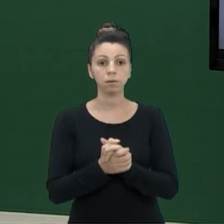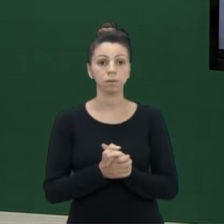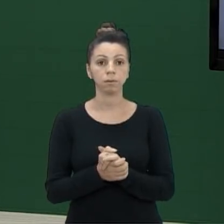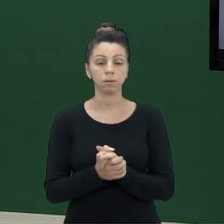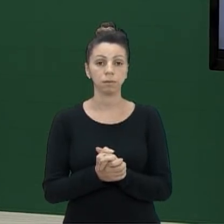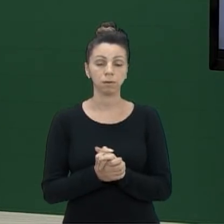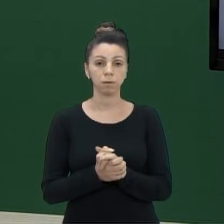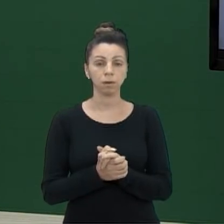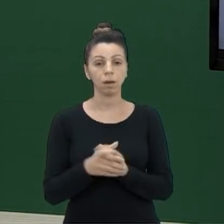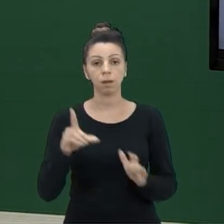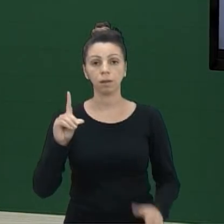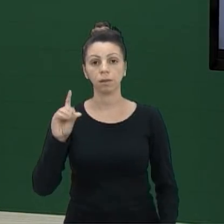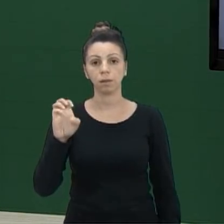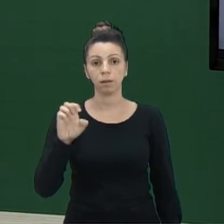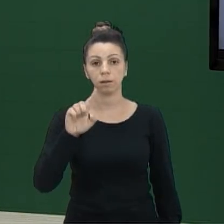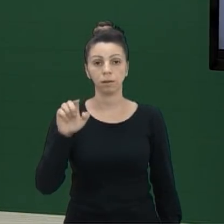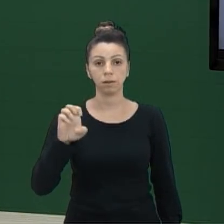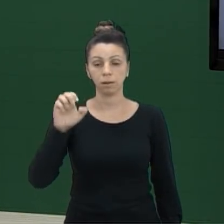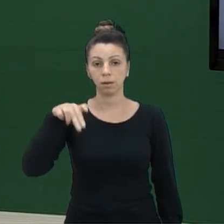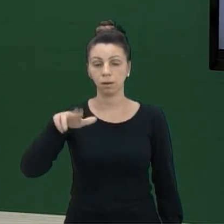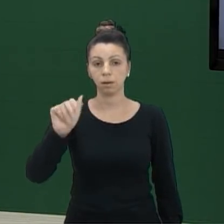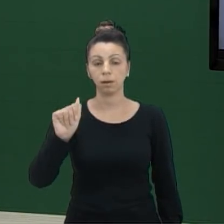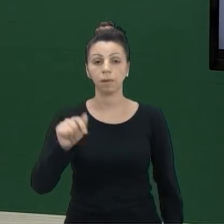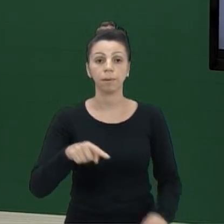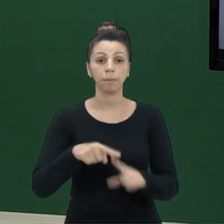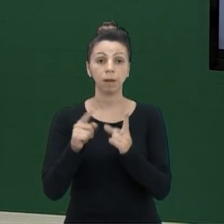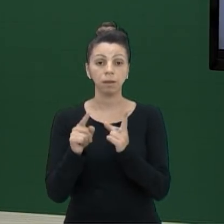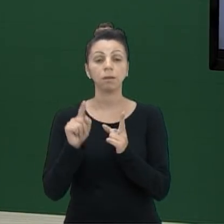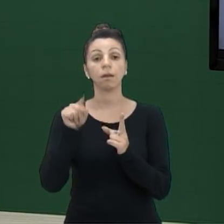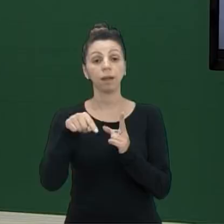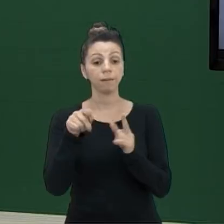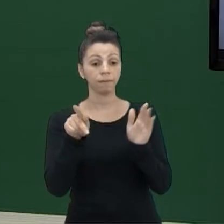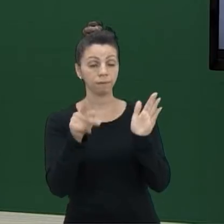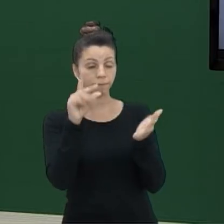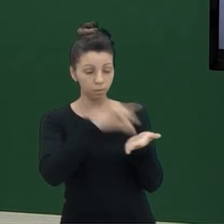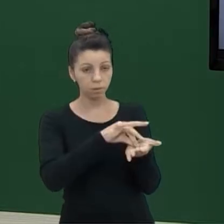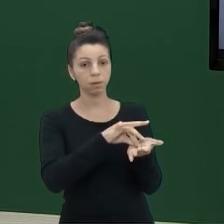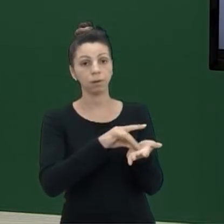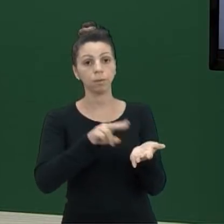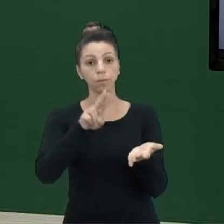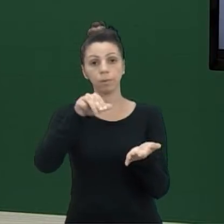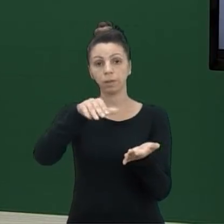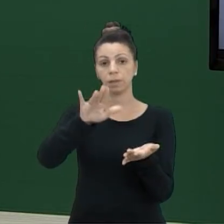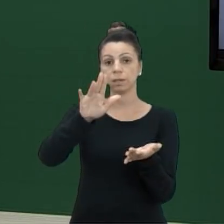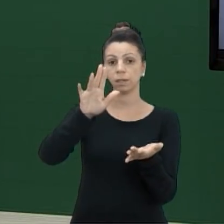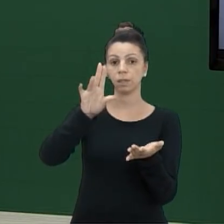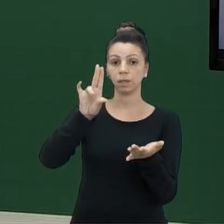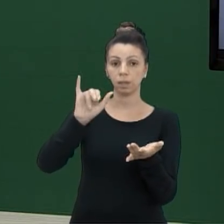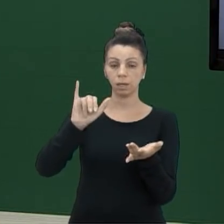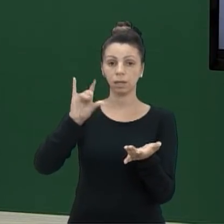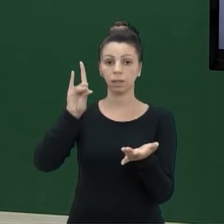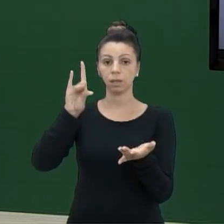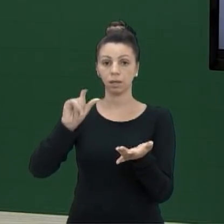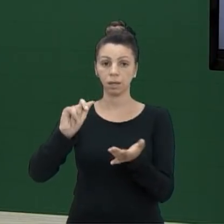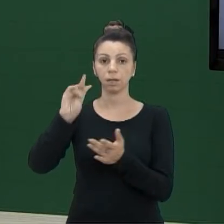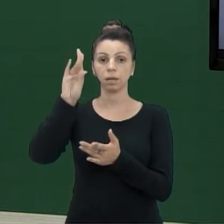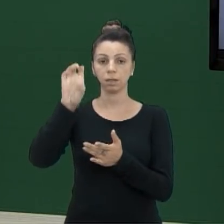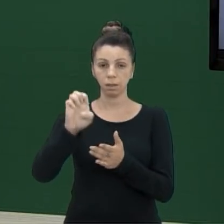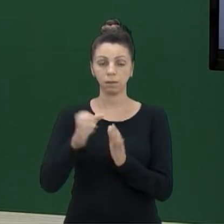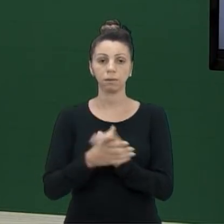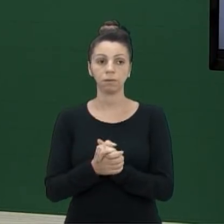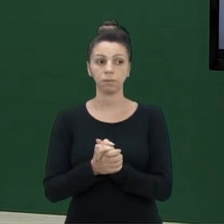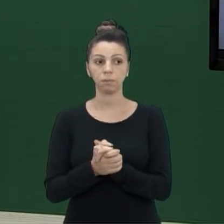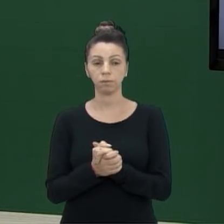fosse uma dezena? Só que aqui é uma unidade. Então, a gente vai ter que compensar correndo a vírgula também. Aqui era unidade, a gente vai colocar